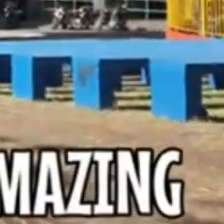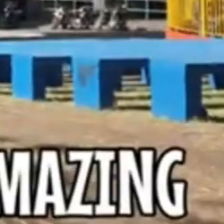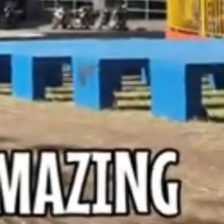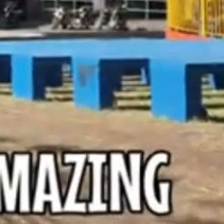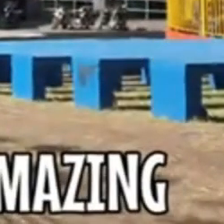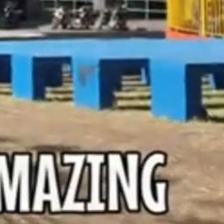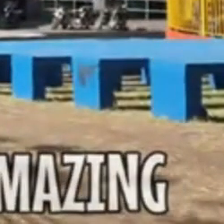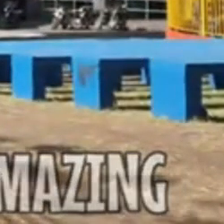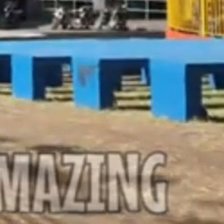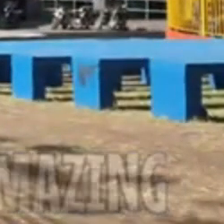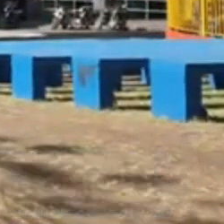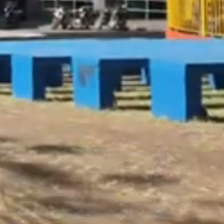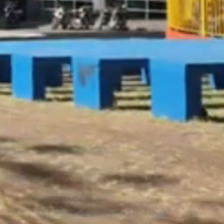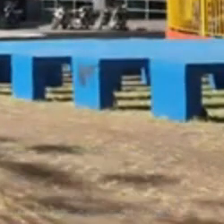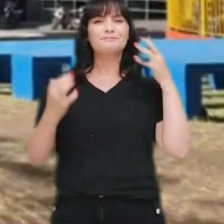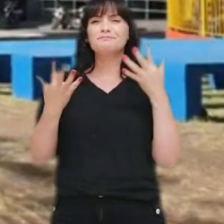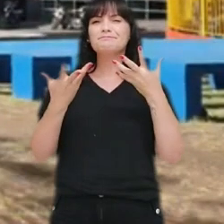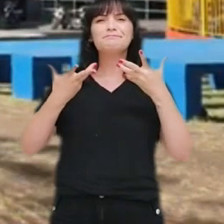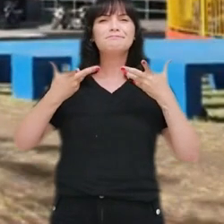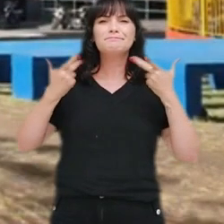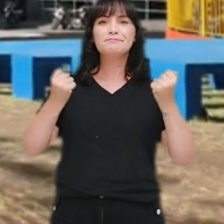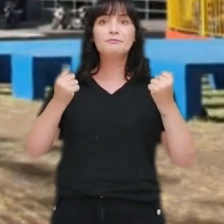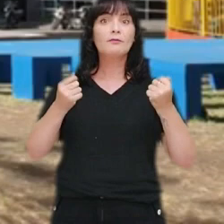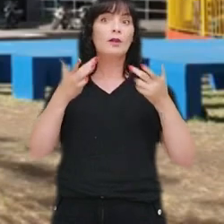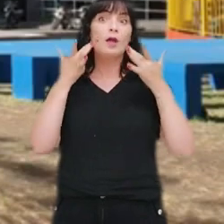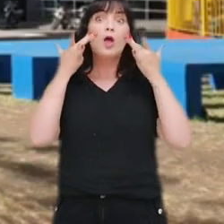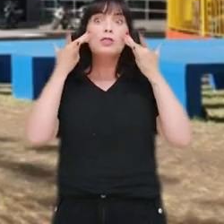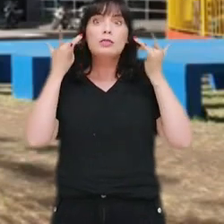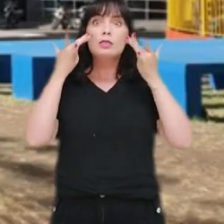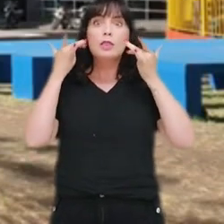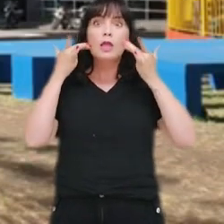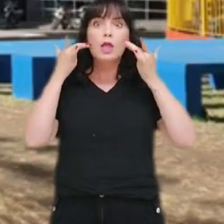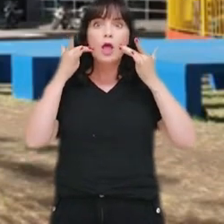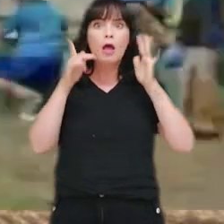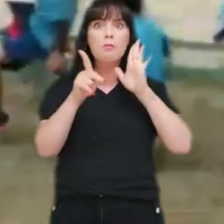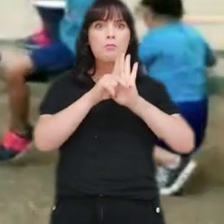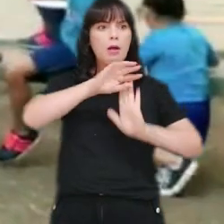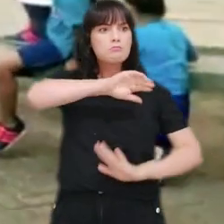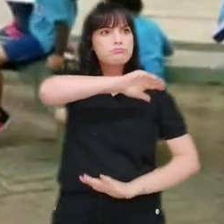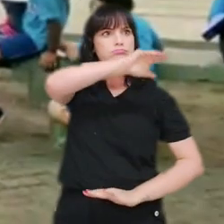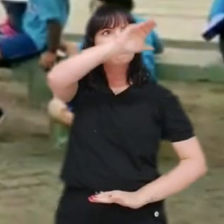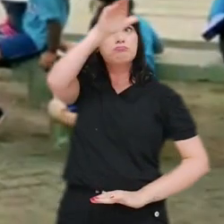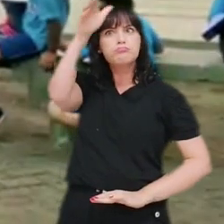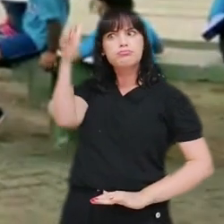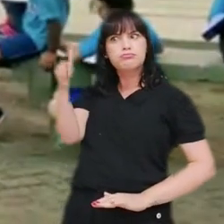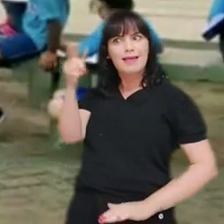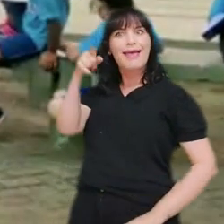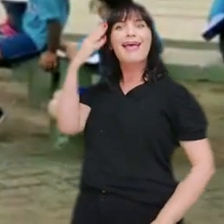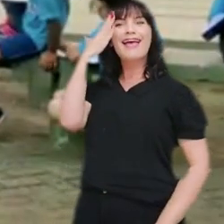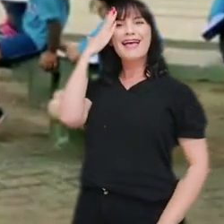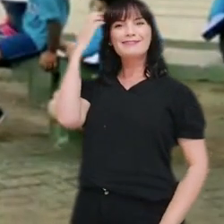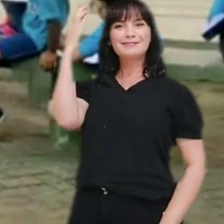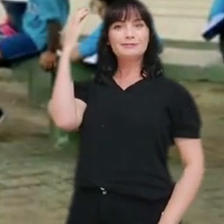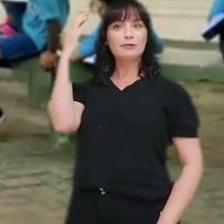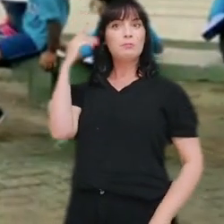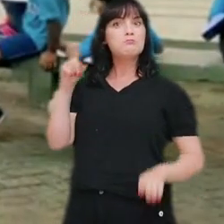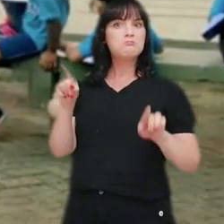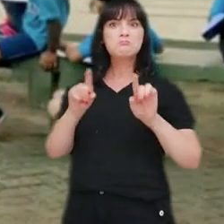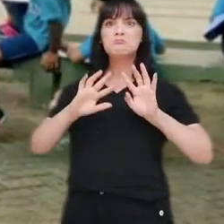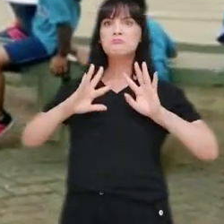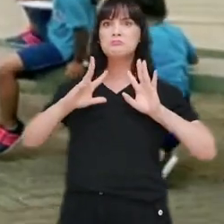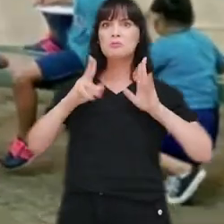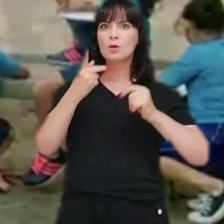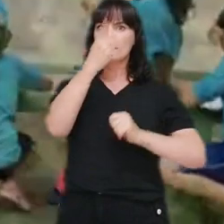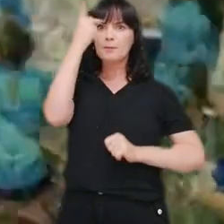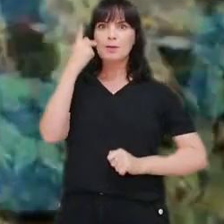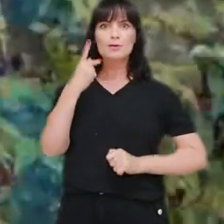it's amazing! É incrível, um teatro no formato de concha, super famoso e conhecido de